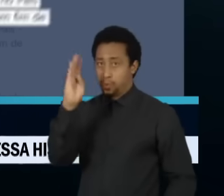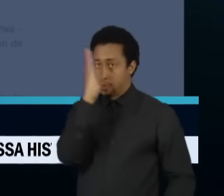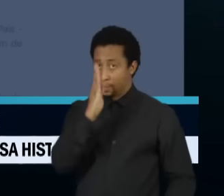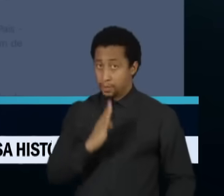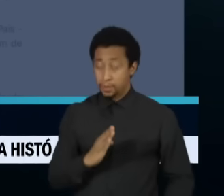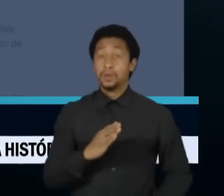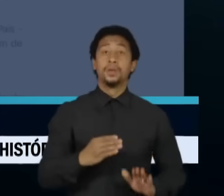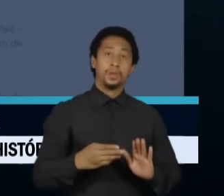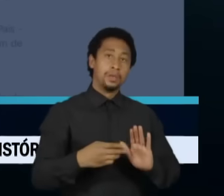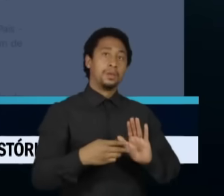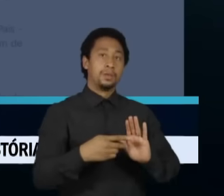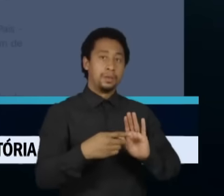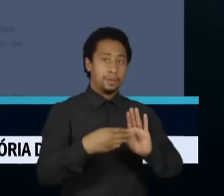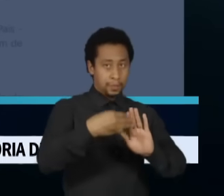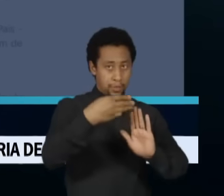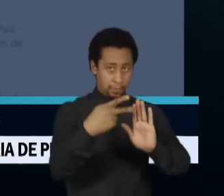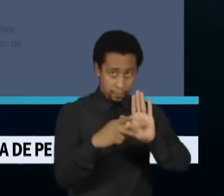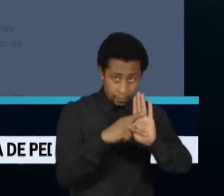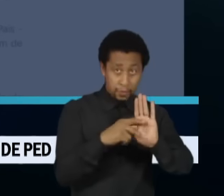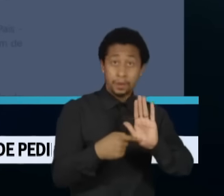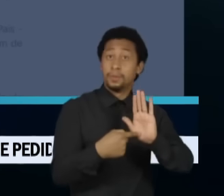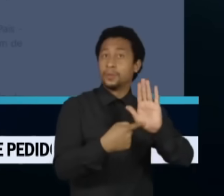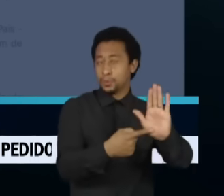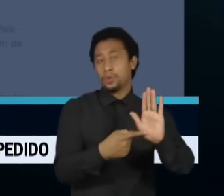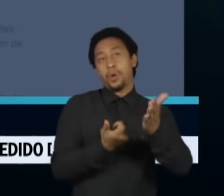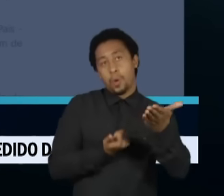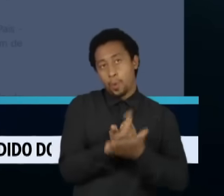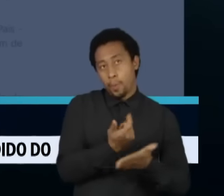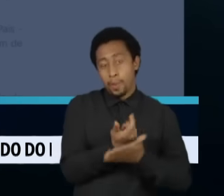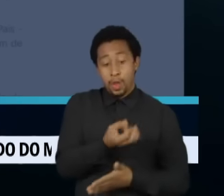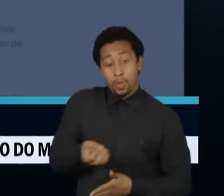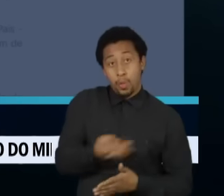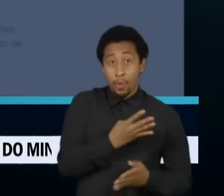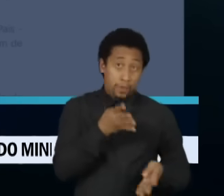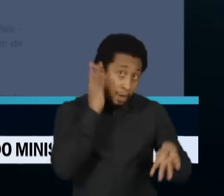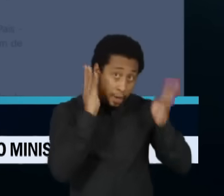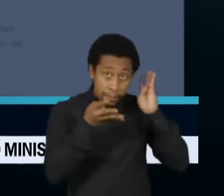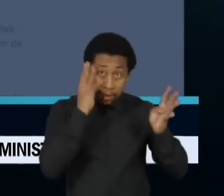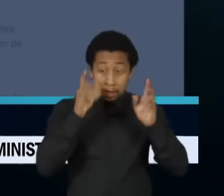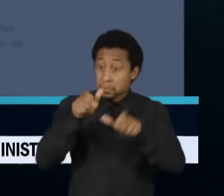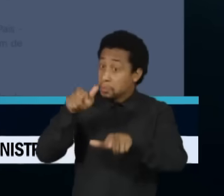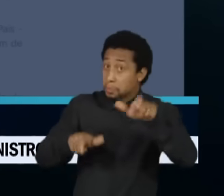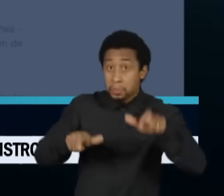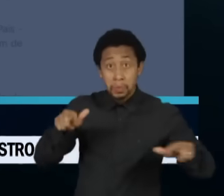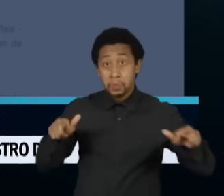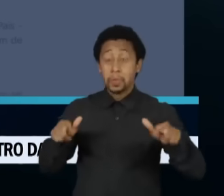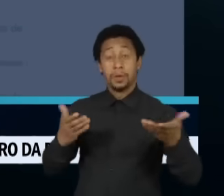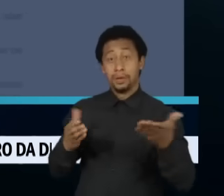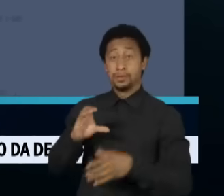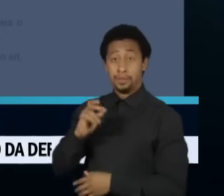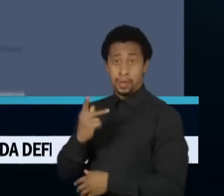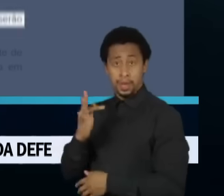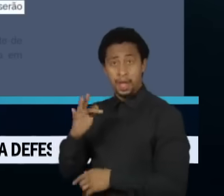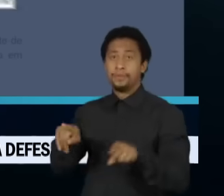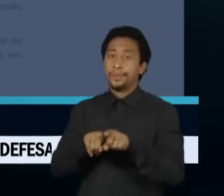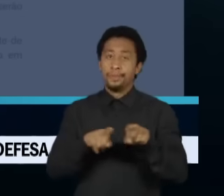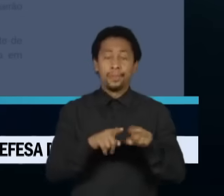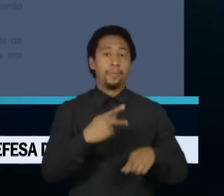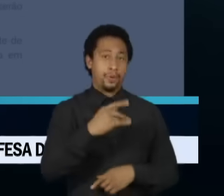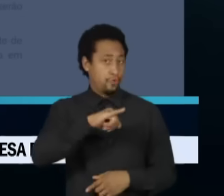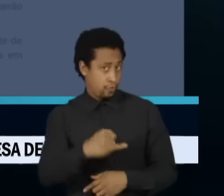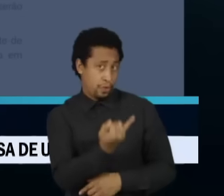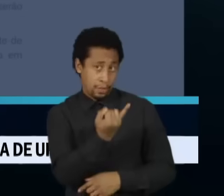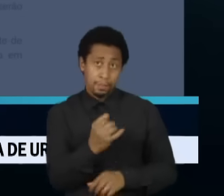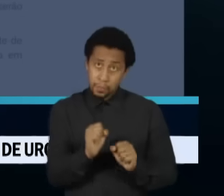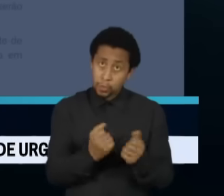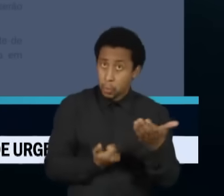provisória prevê o financiamento para a compra de novos veículos por pessoas físicas e jurídicas. Mas segundo o texto, a